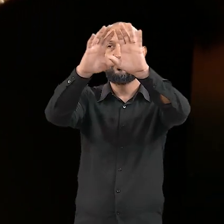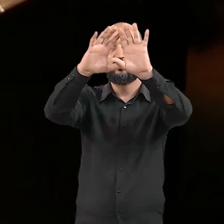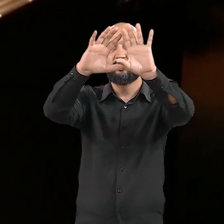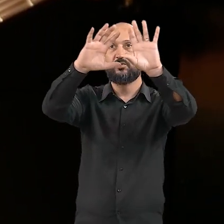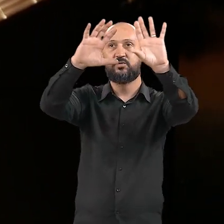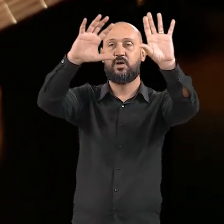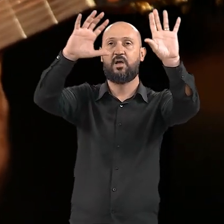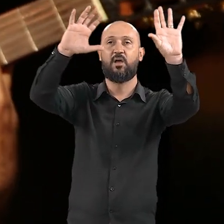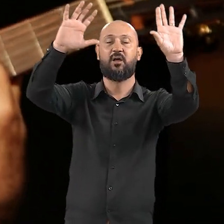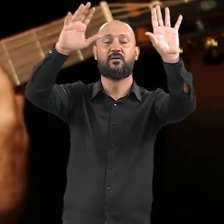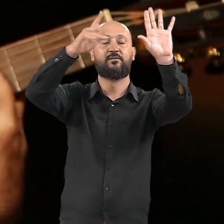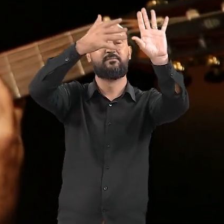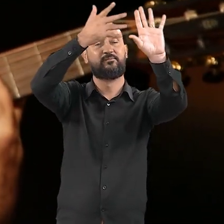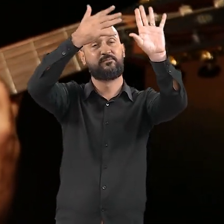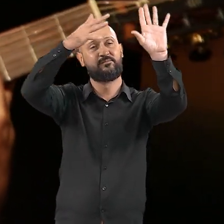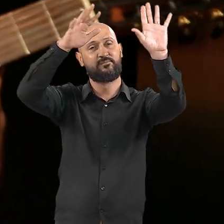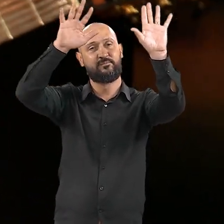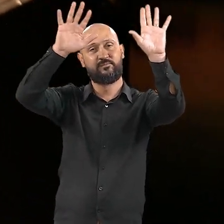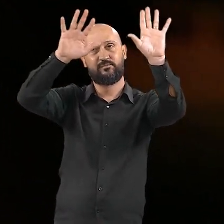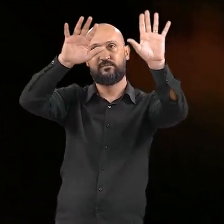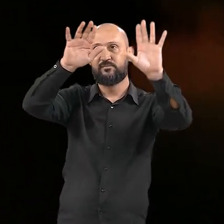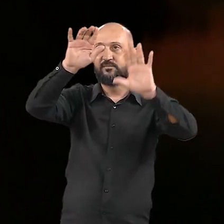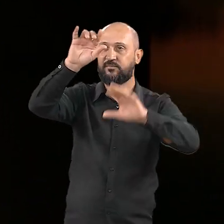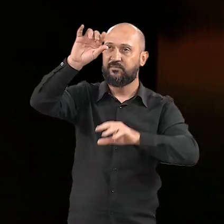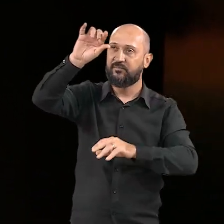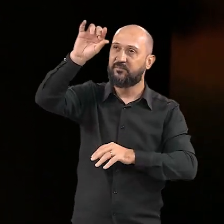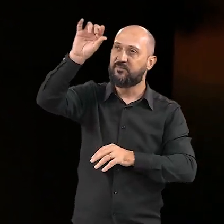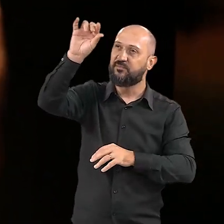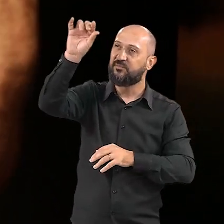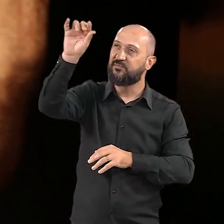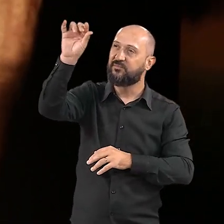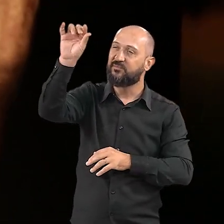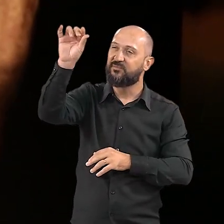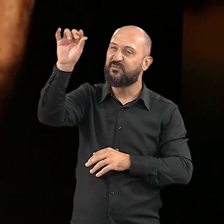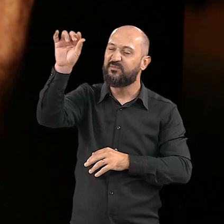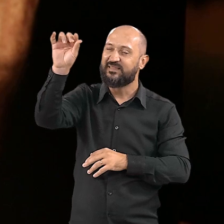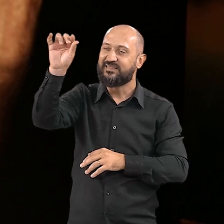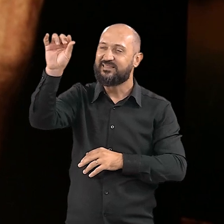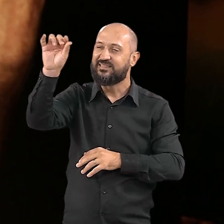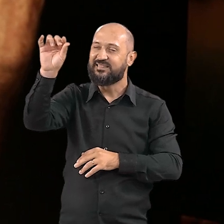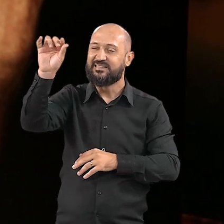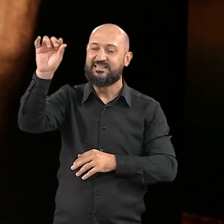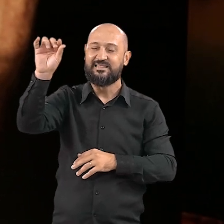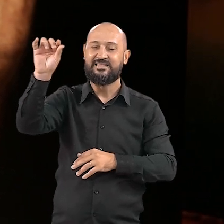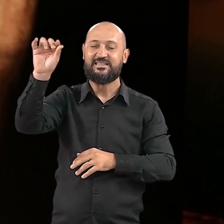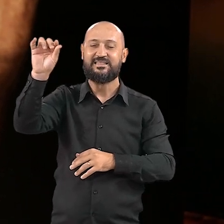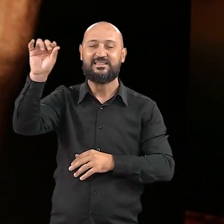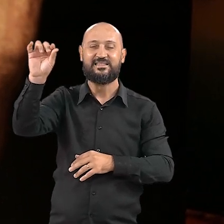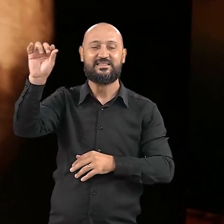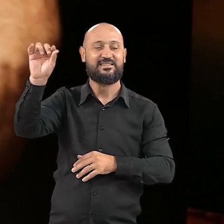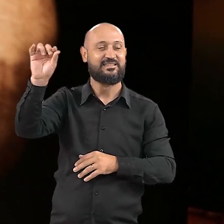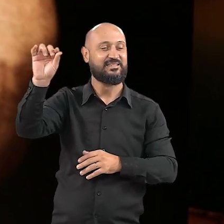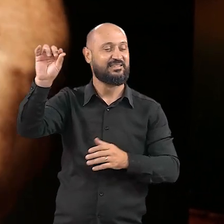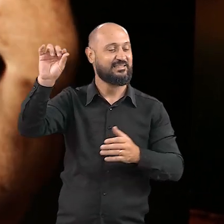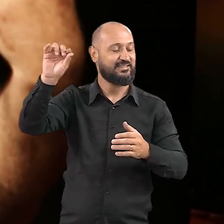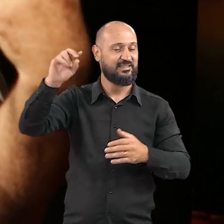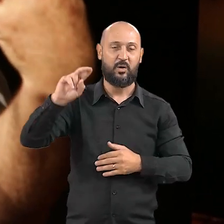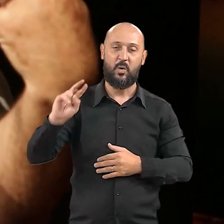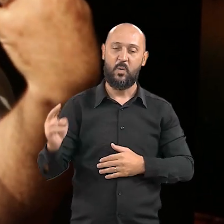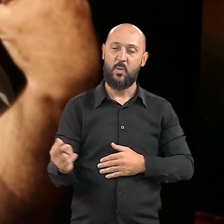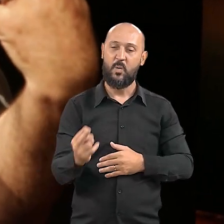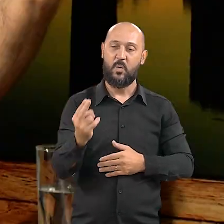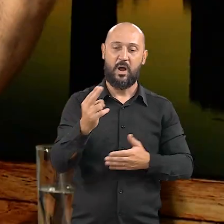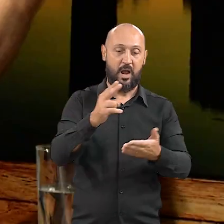outono, fim da minguante, o infinito